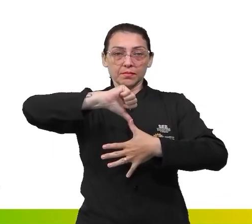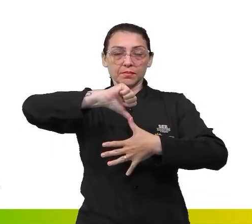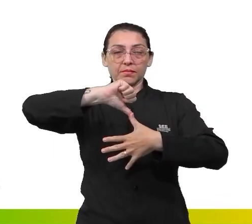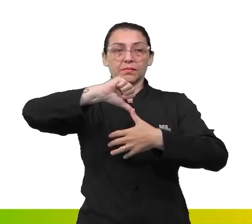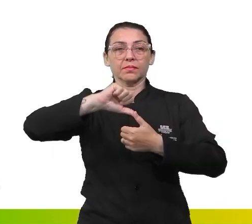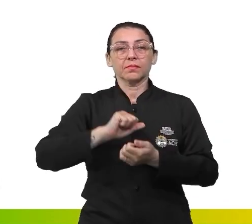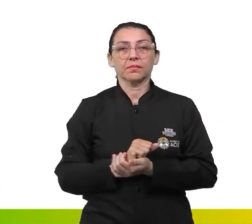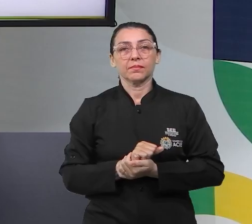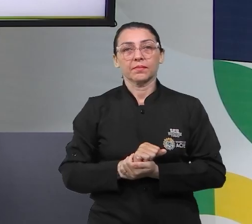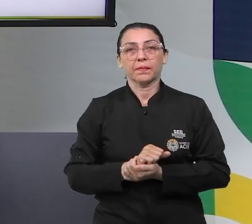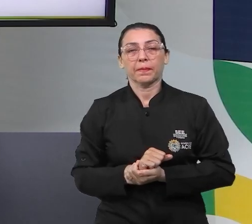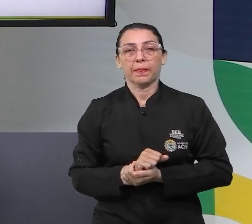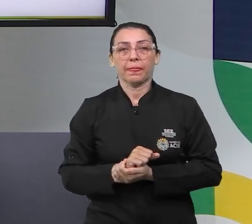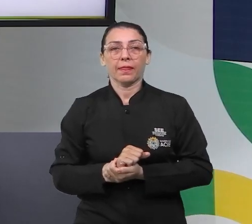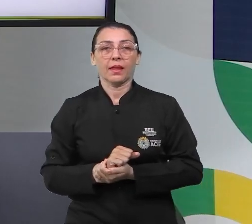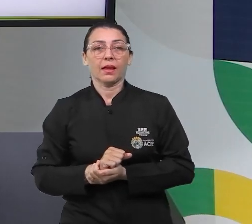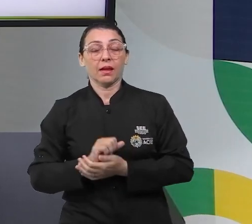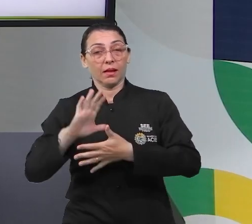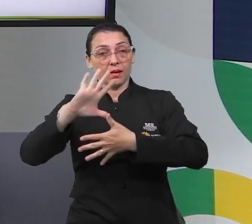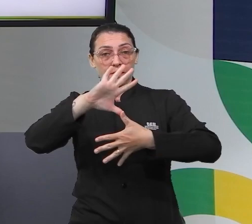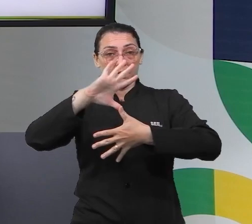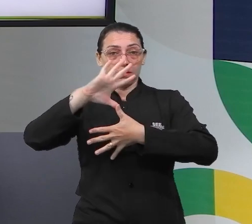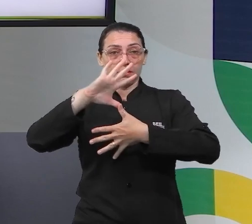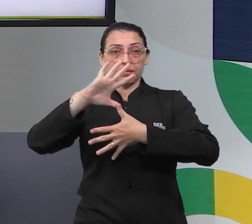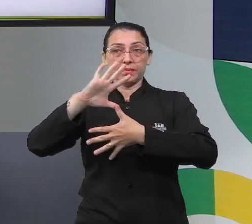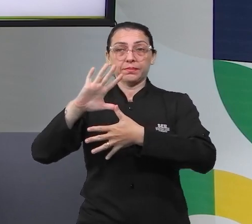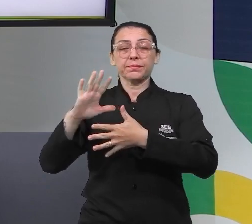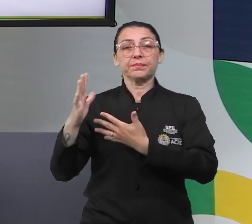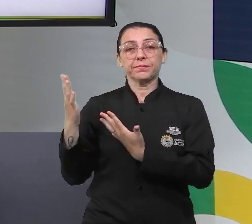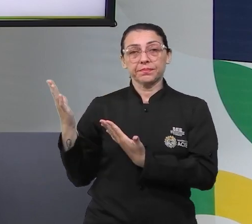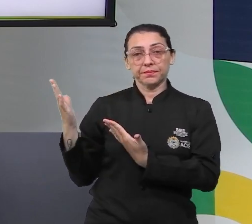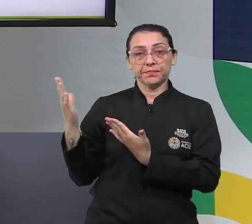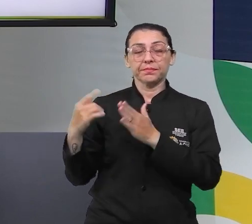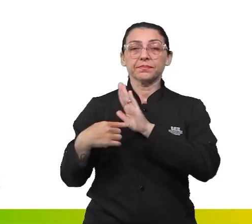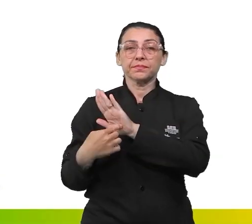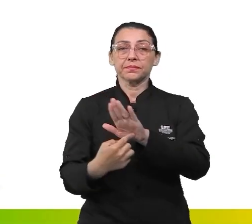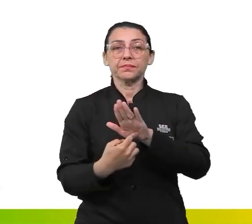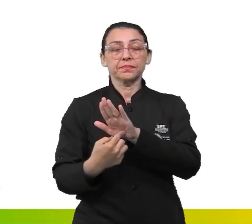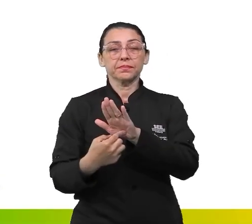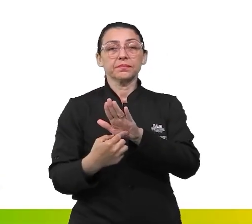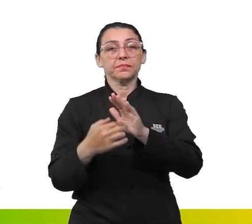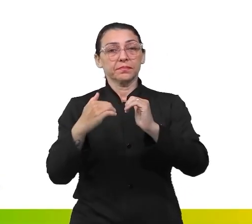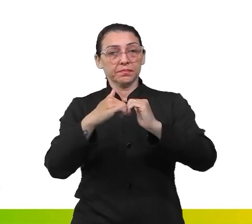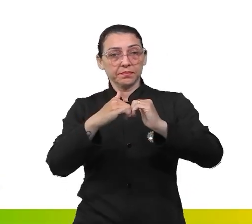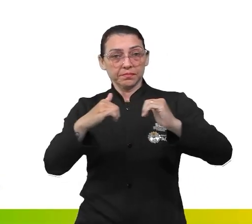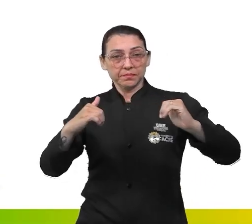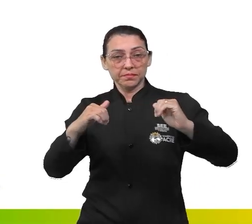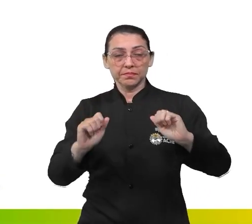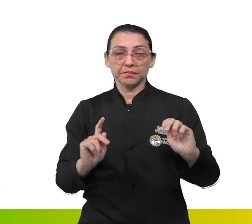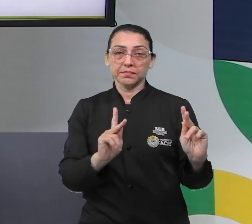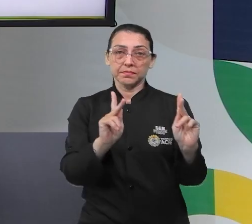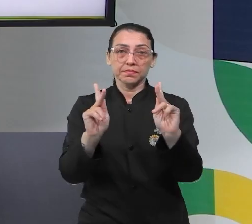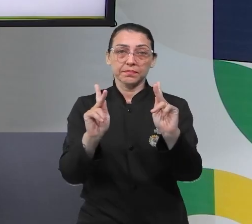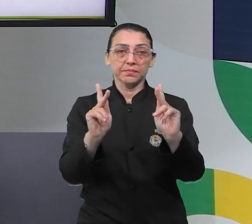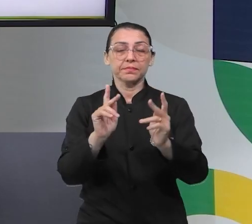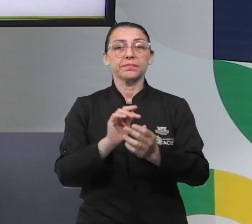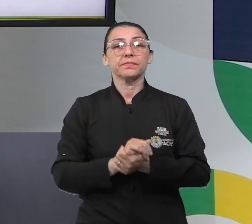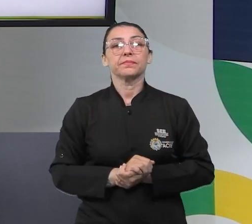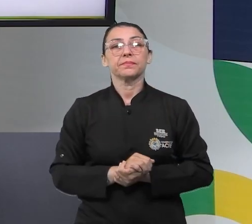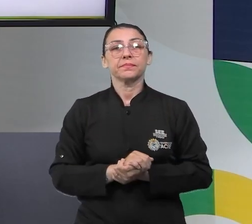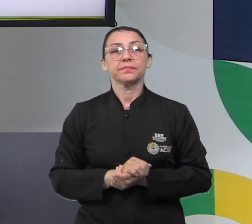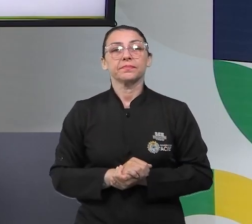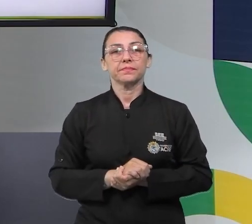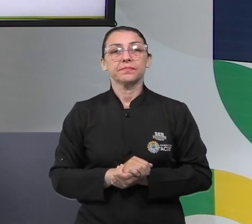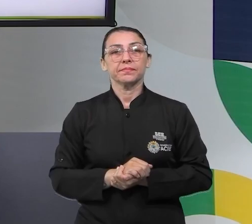e América do Sul. O nosso mapa aqui ao lado, ele vai mostrar muito bem essa divisão, ok? Vamos